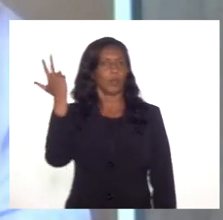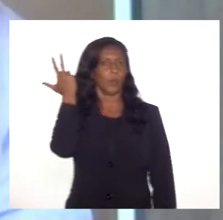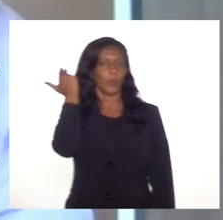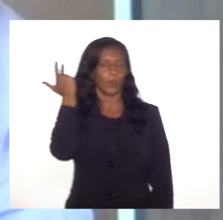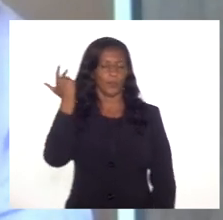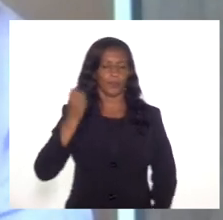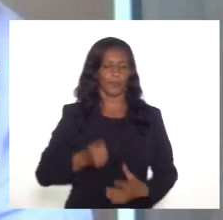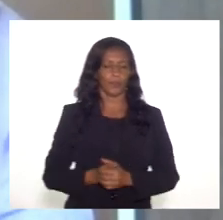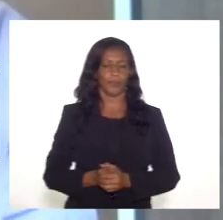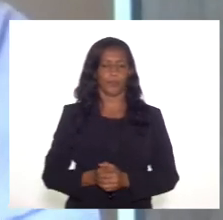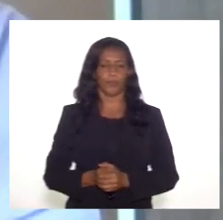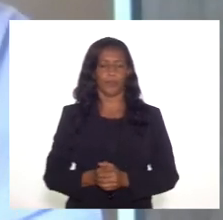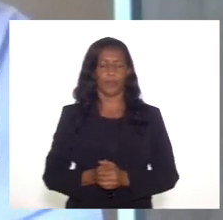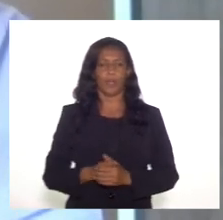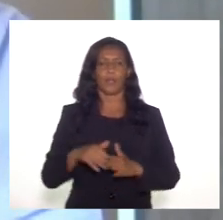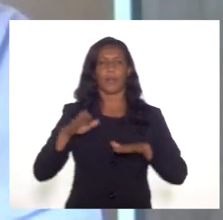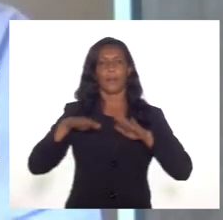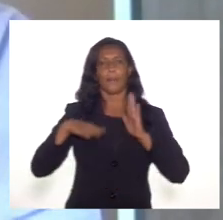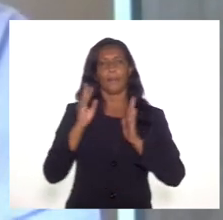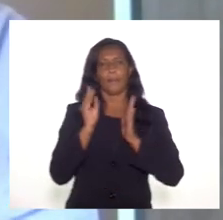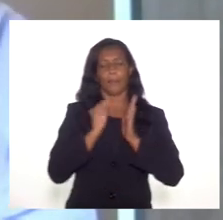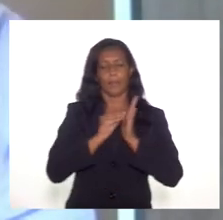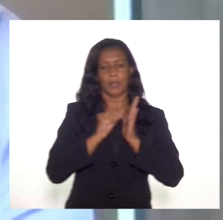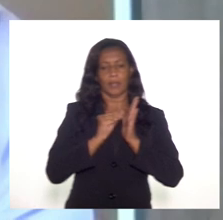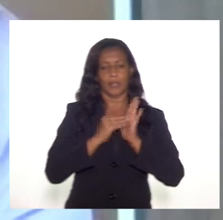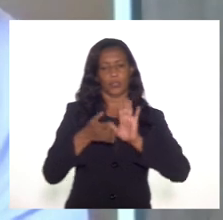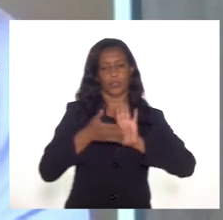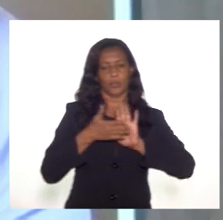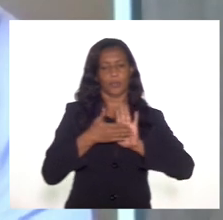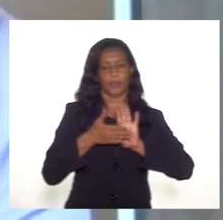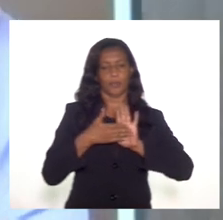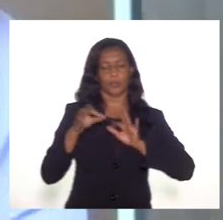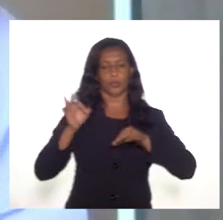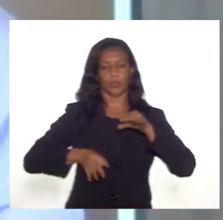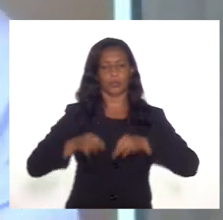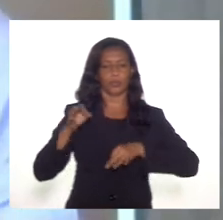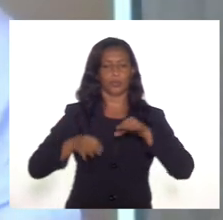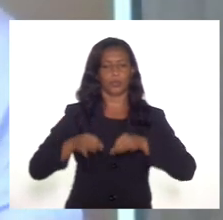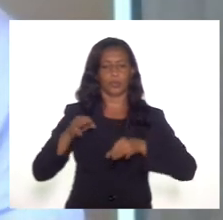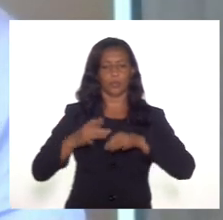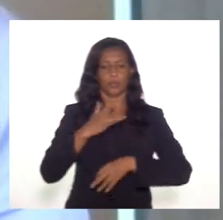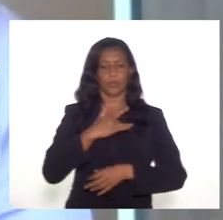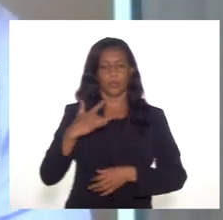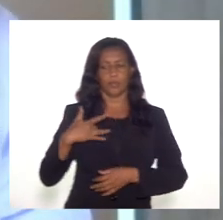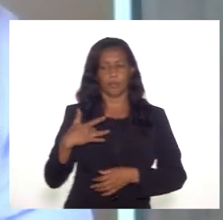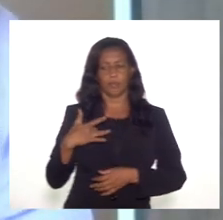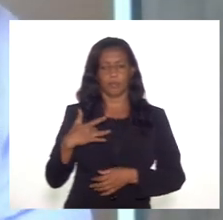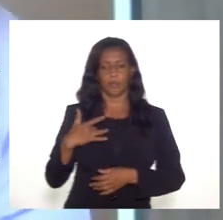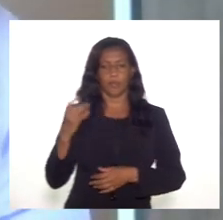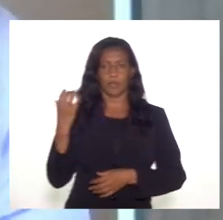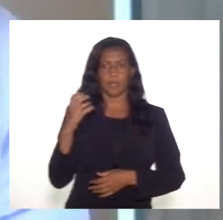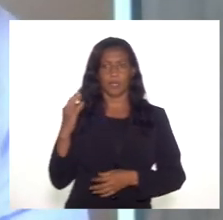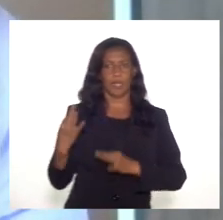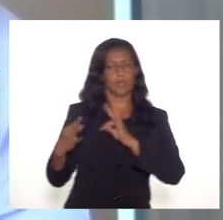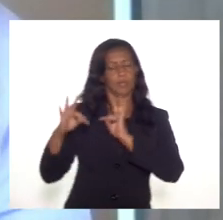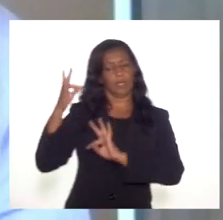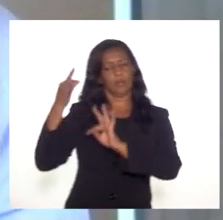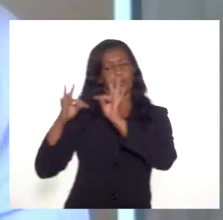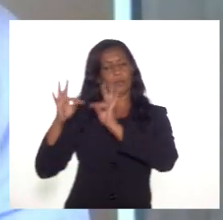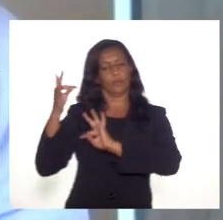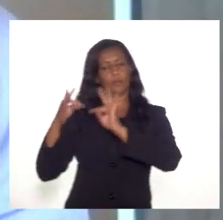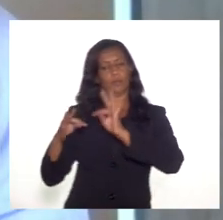Coelho, pendentes de parecer das comissões de constituição e justiça, de saúde, de ciência e tecnologia,